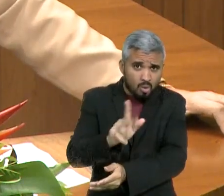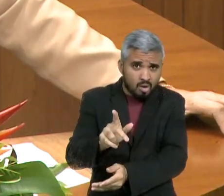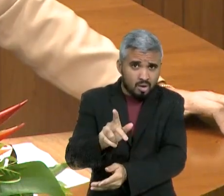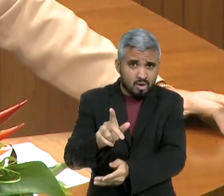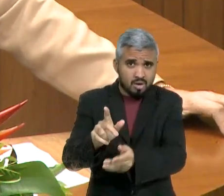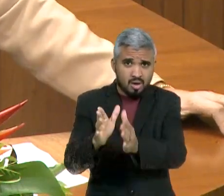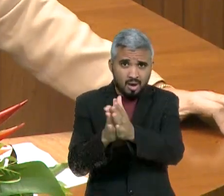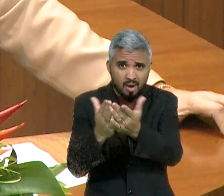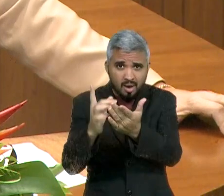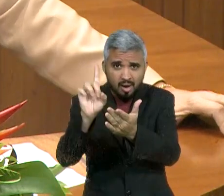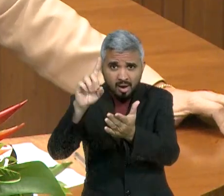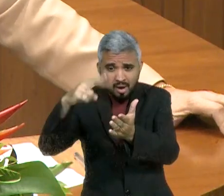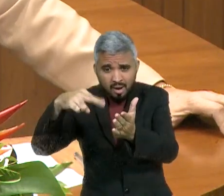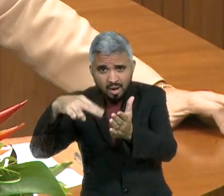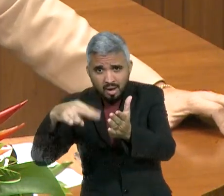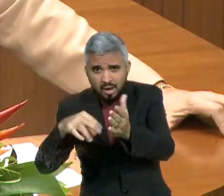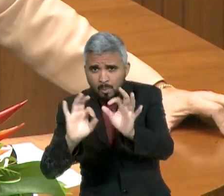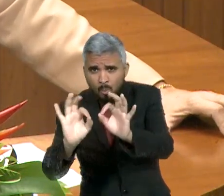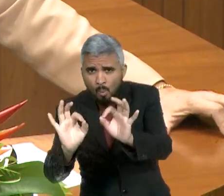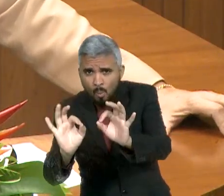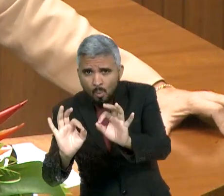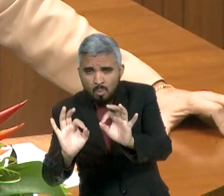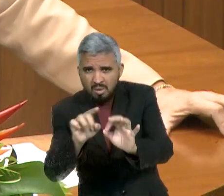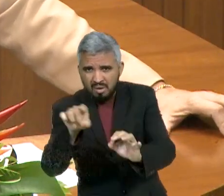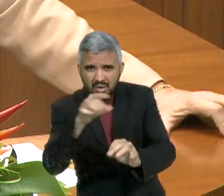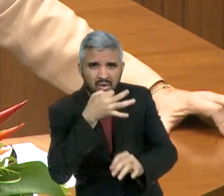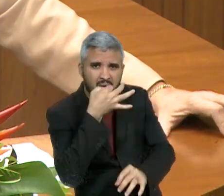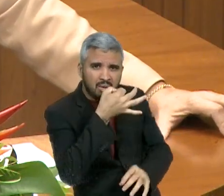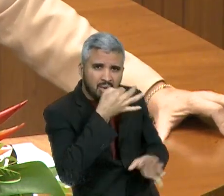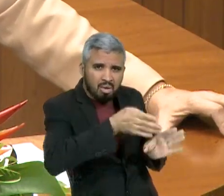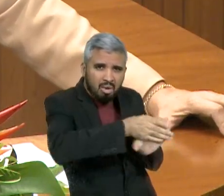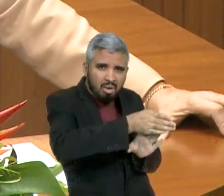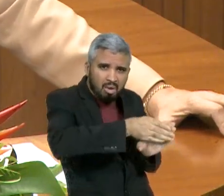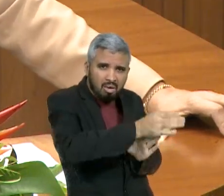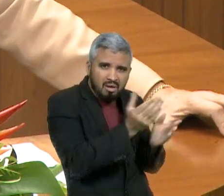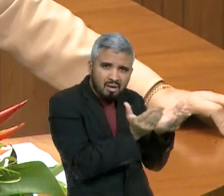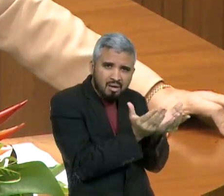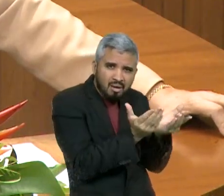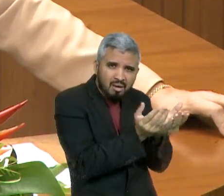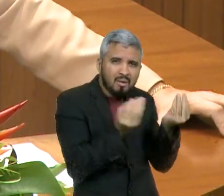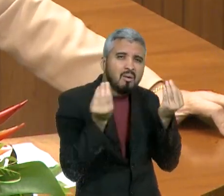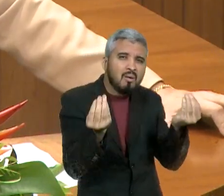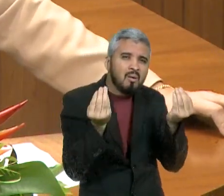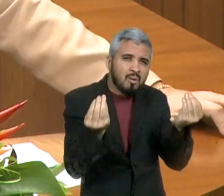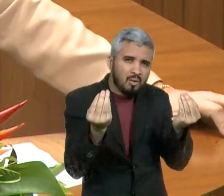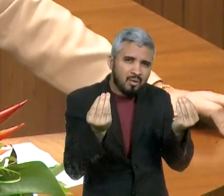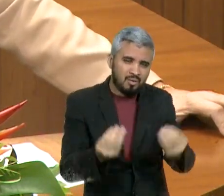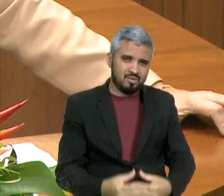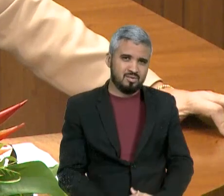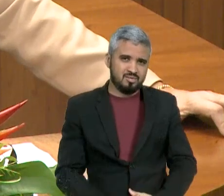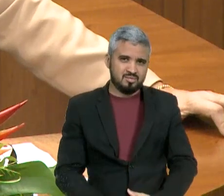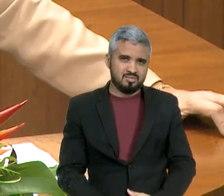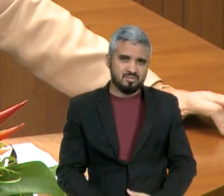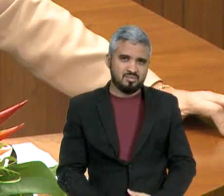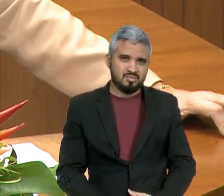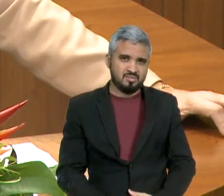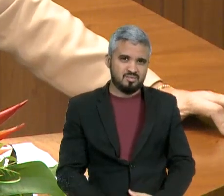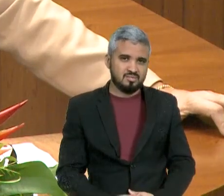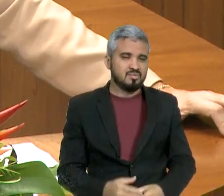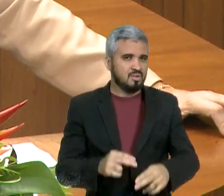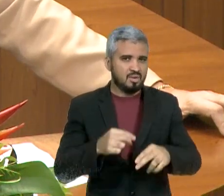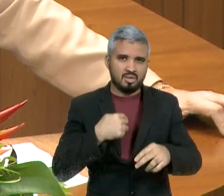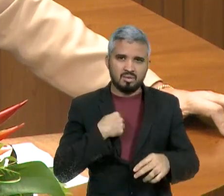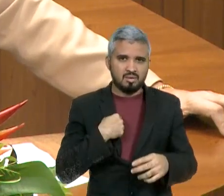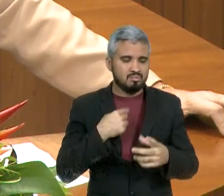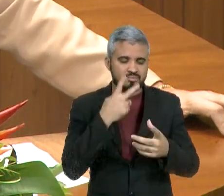Escrituras Sagradas, como é que pode dar pitaco e orientar sobre nossas vidas? Essa é a minha